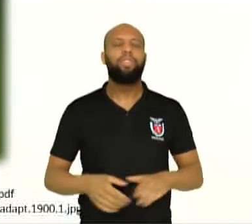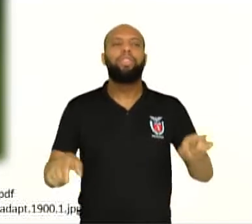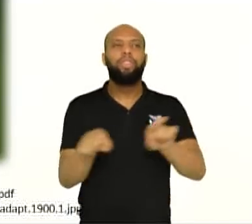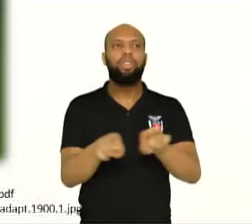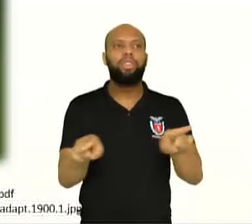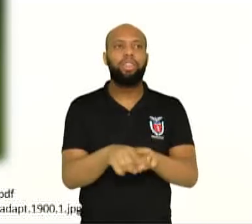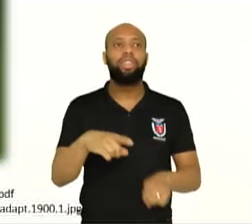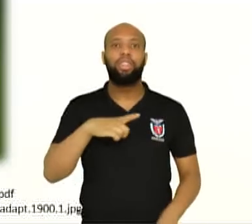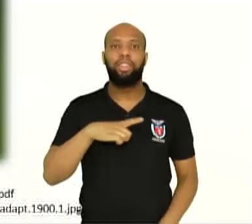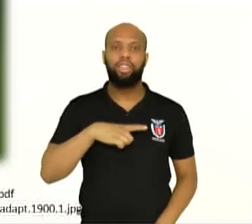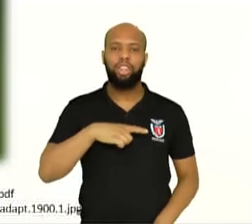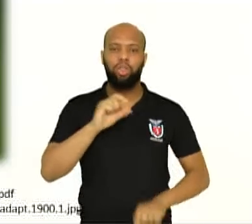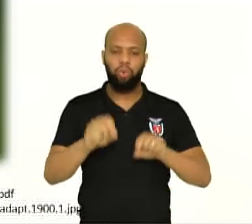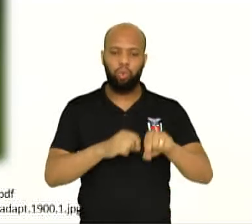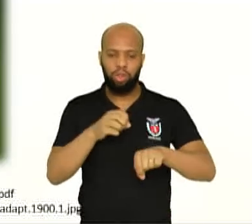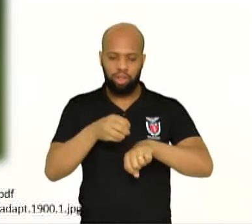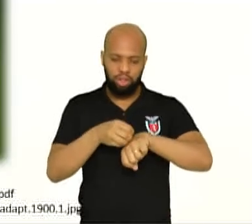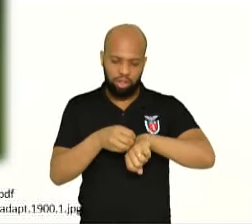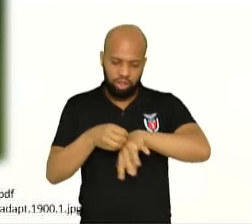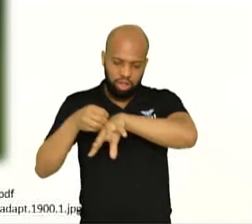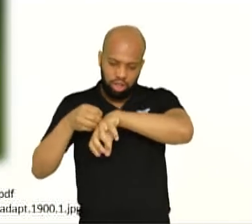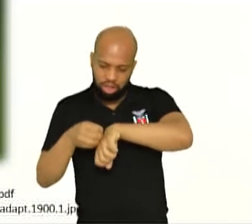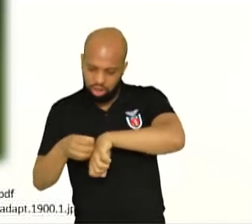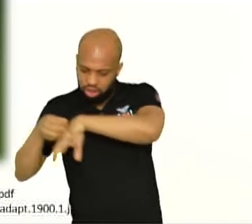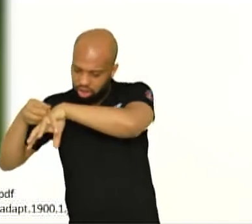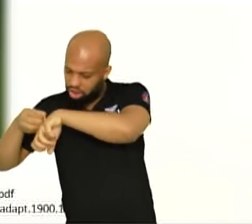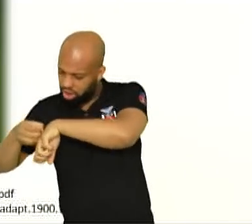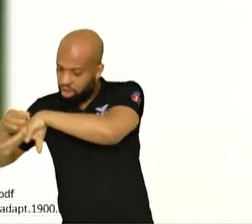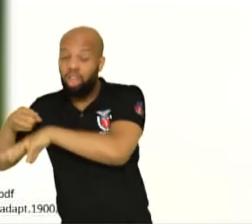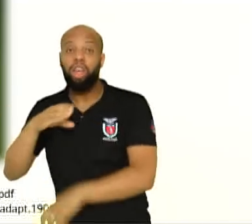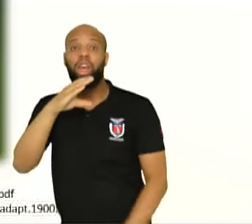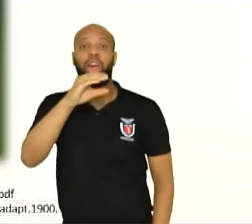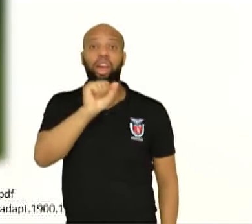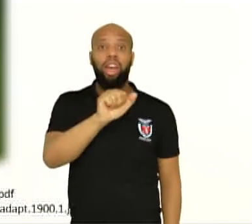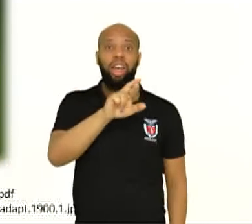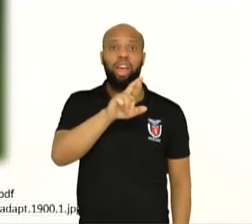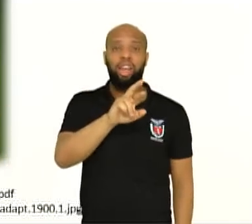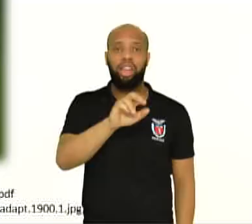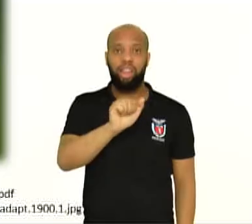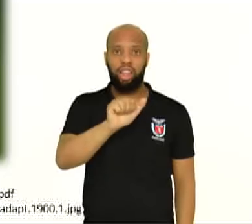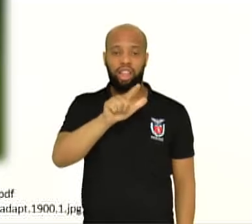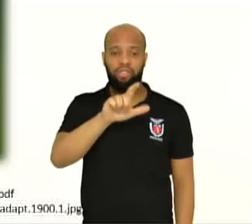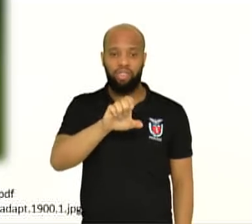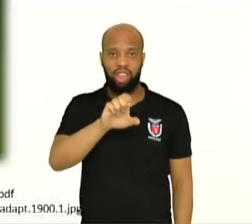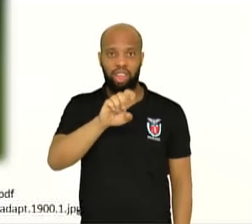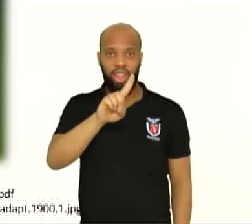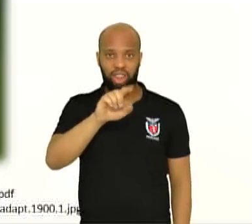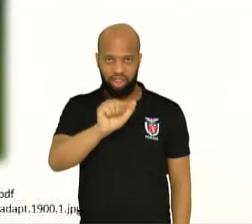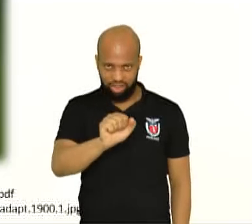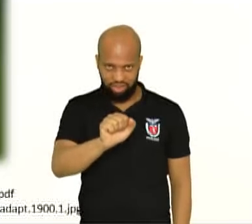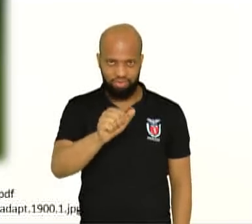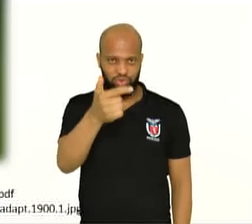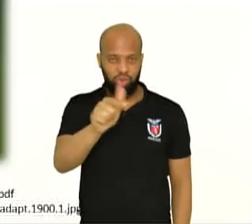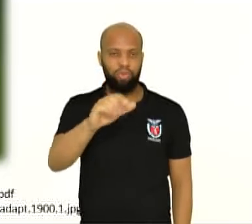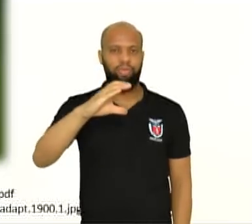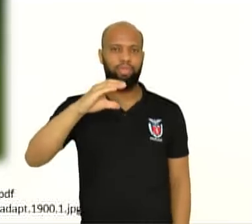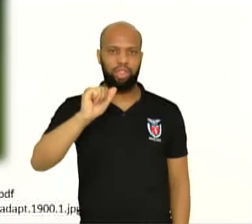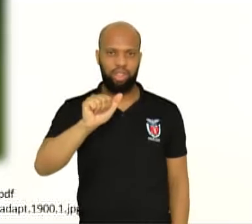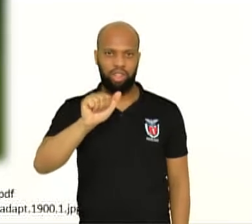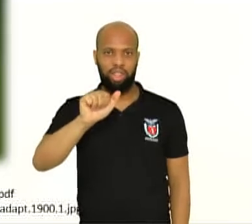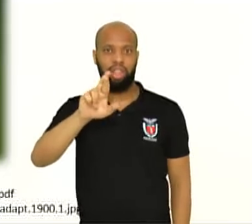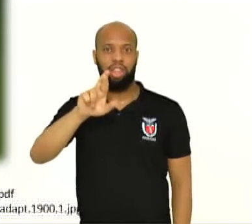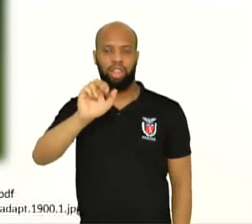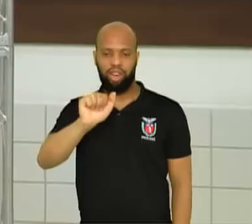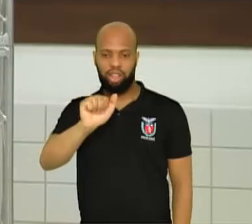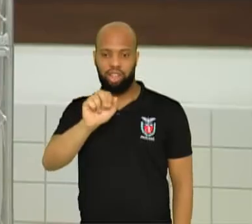as caravelas. As caravelas, elas são colônias de quinidários. Quando você vê na praia um negócio